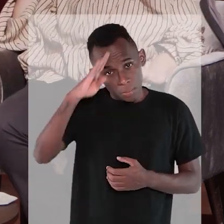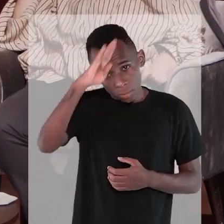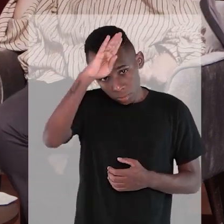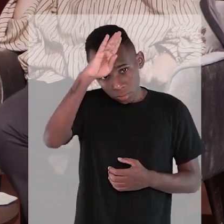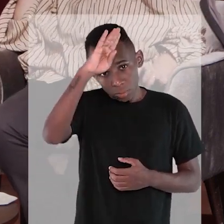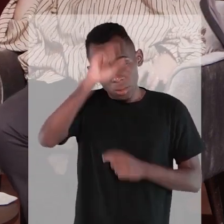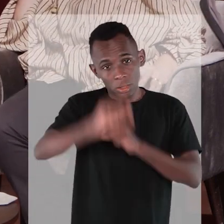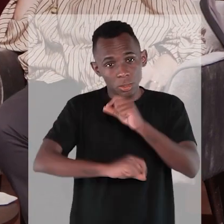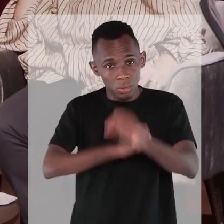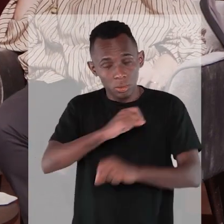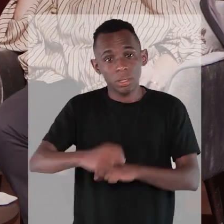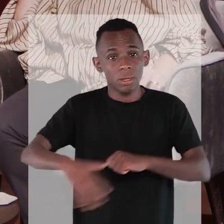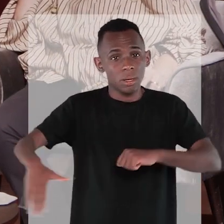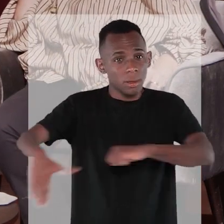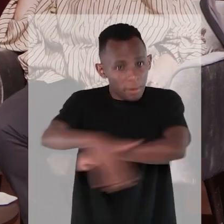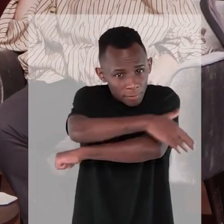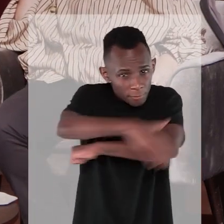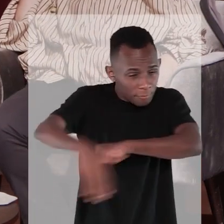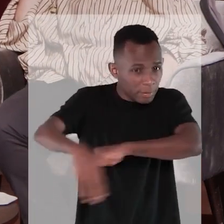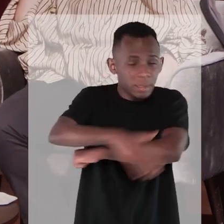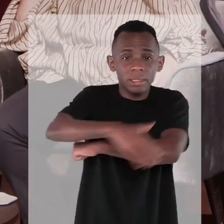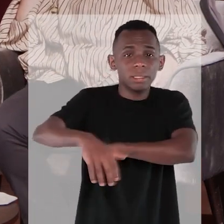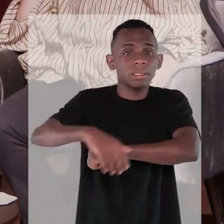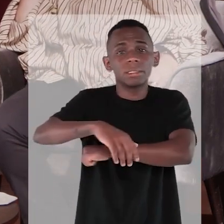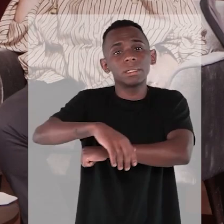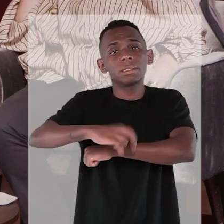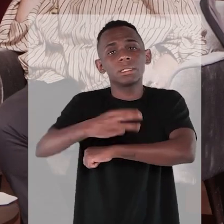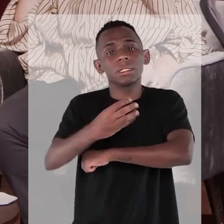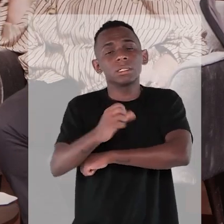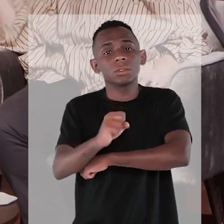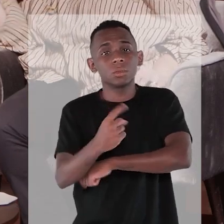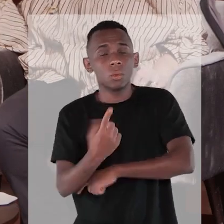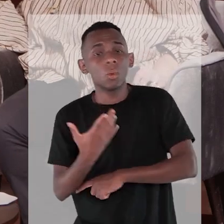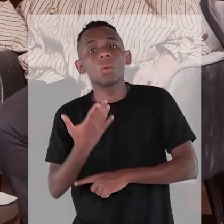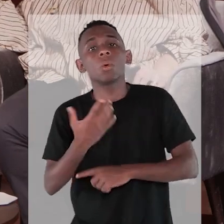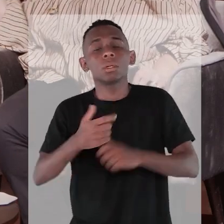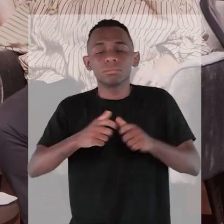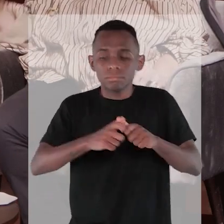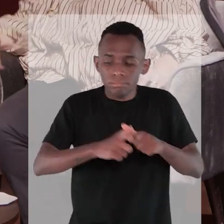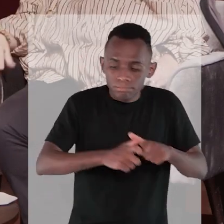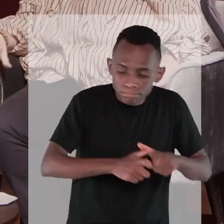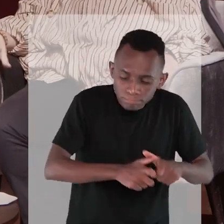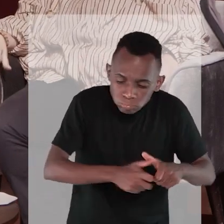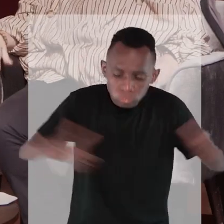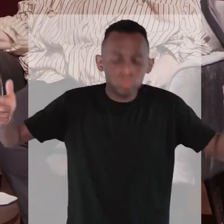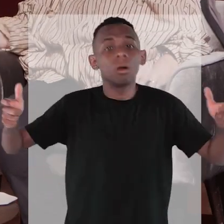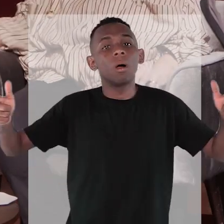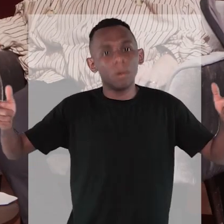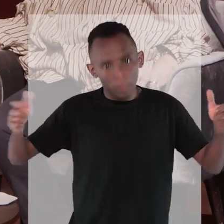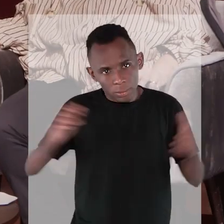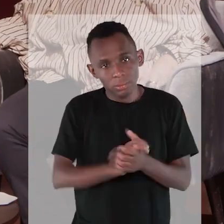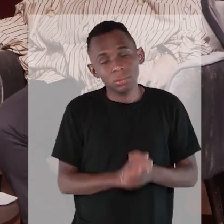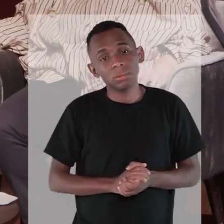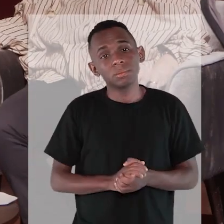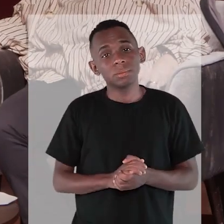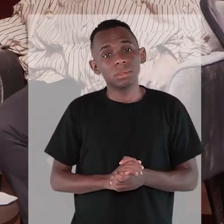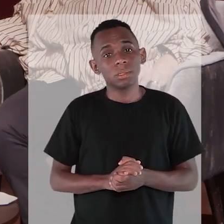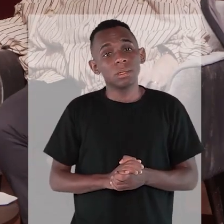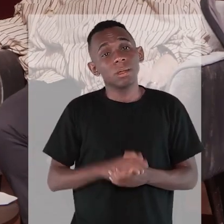ampliou a BR-301 de 6 quilômetros, então alguma coisa ele fez. É alguma